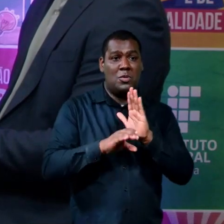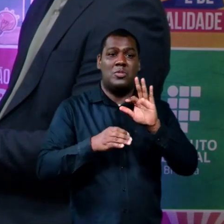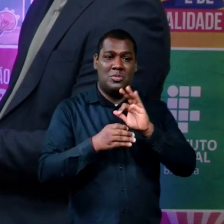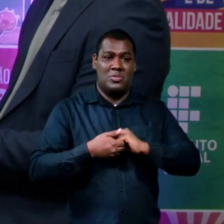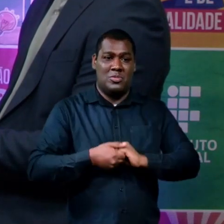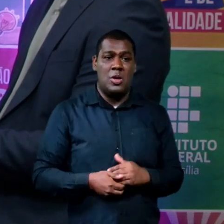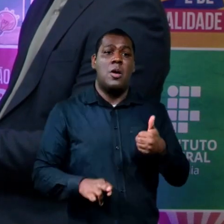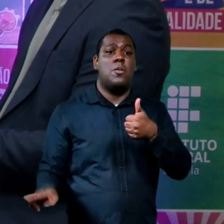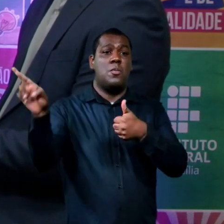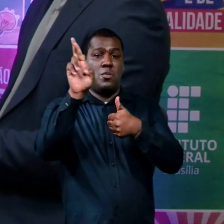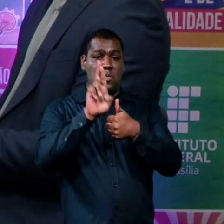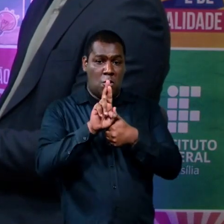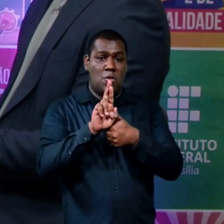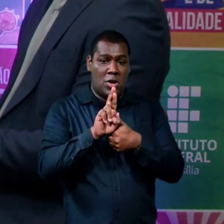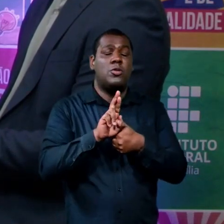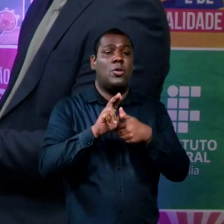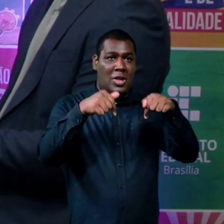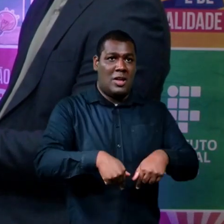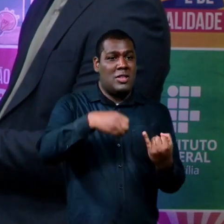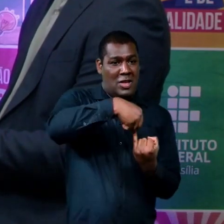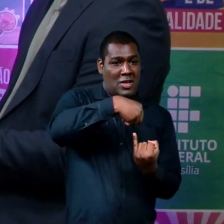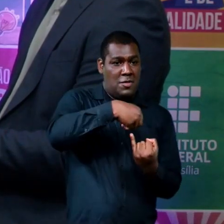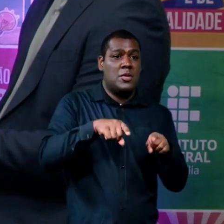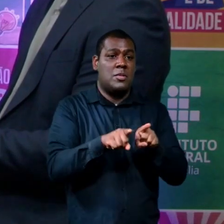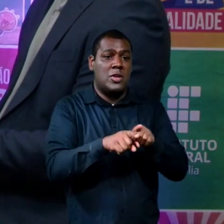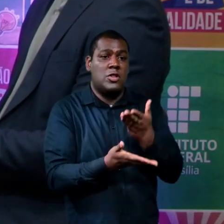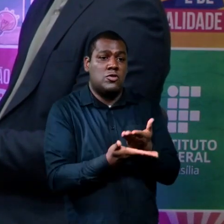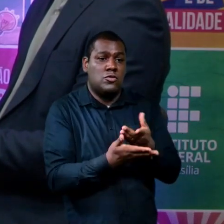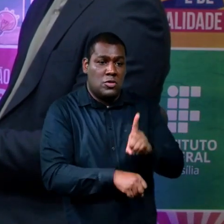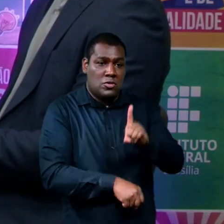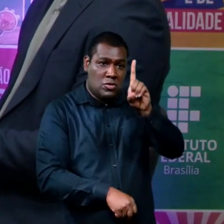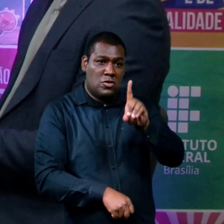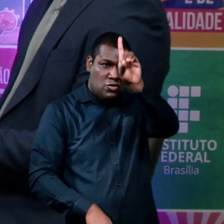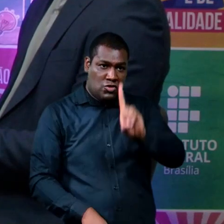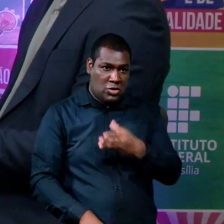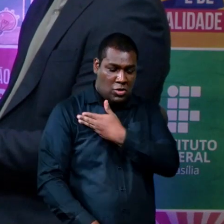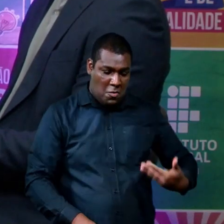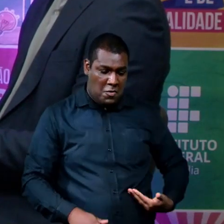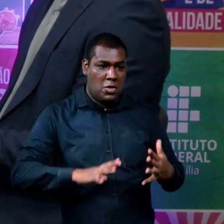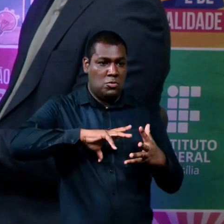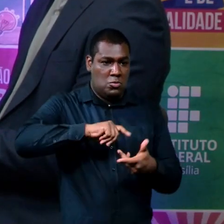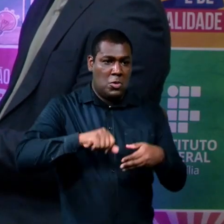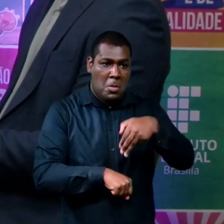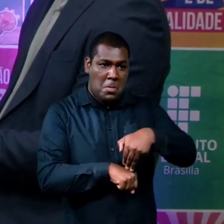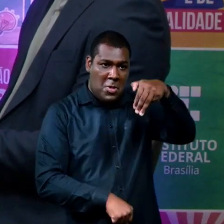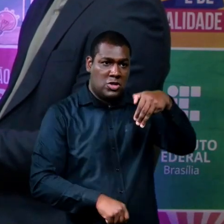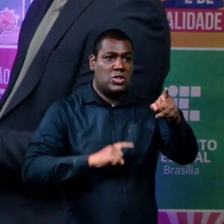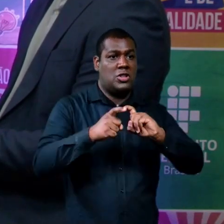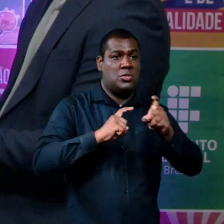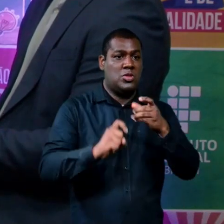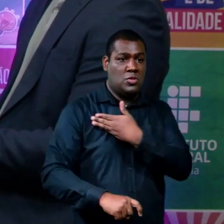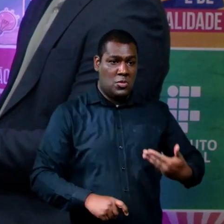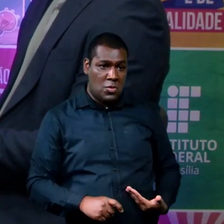além de procurador federal do IFB, ele é doutorando em estudos de Direito e Governança Global, é mestre em Administração Pública e